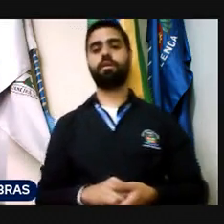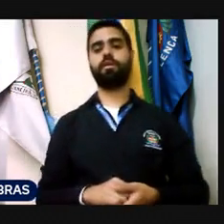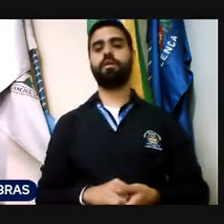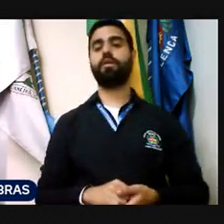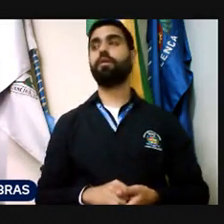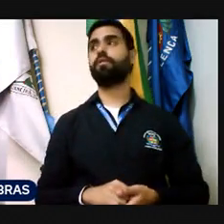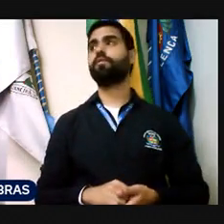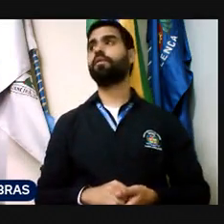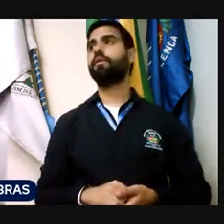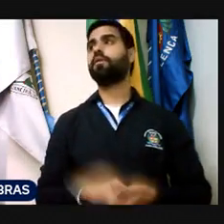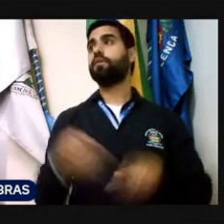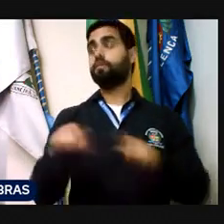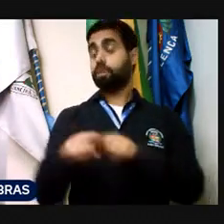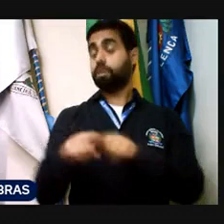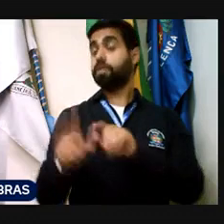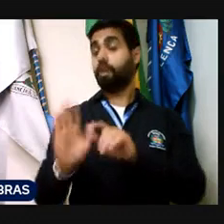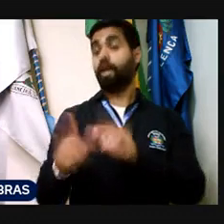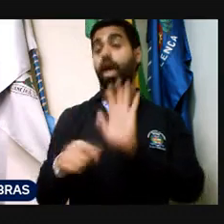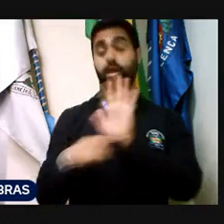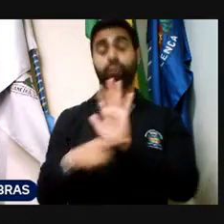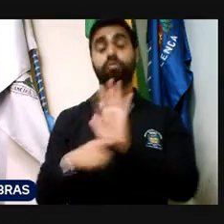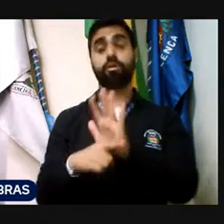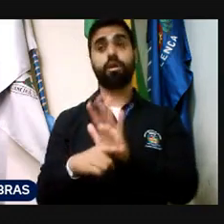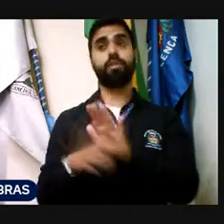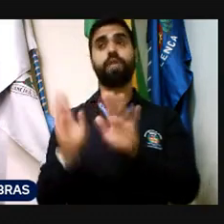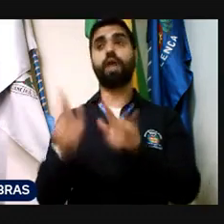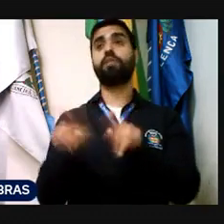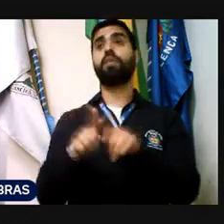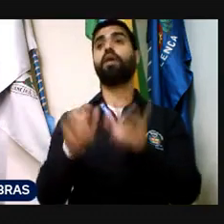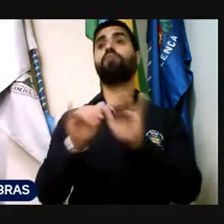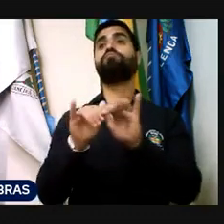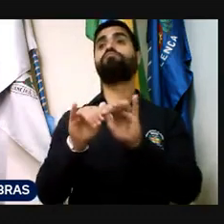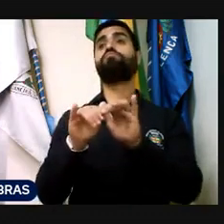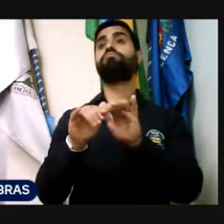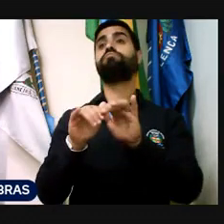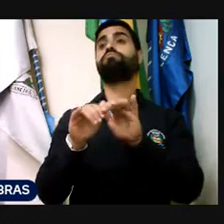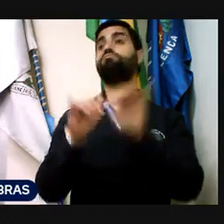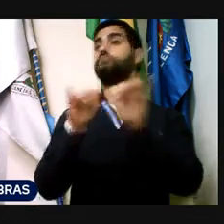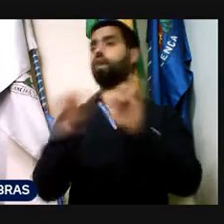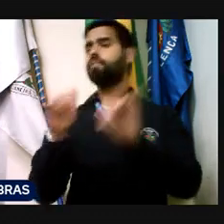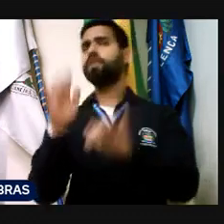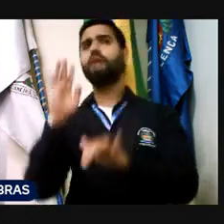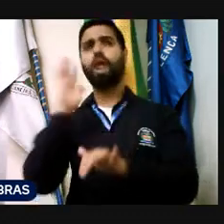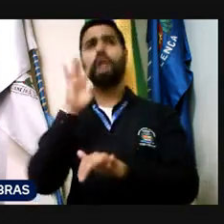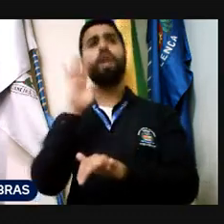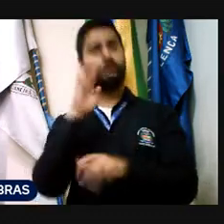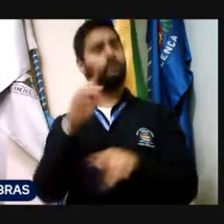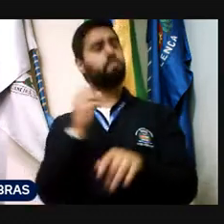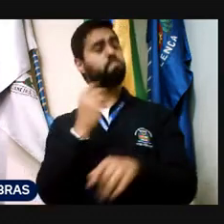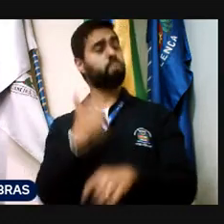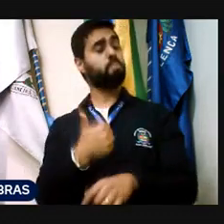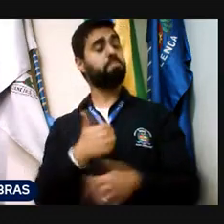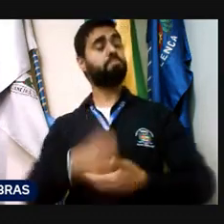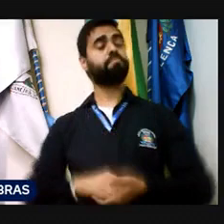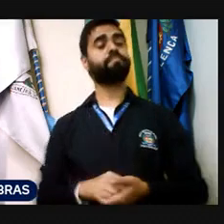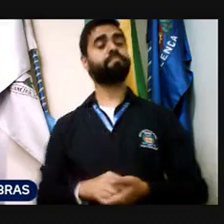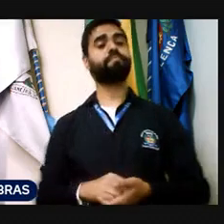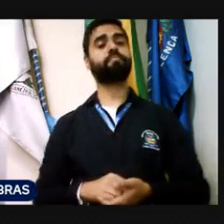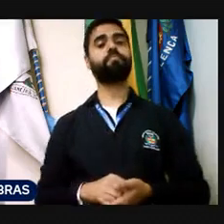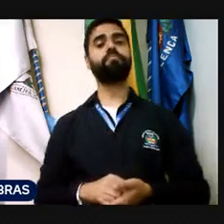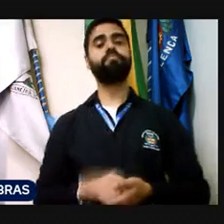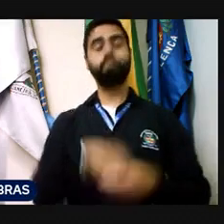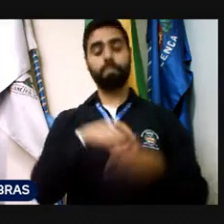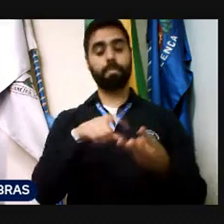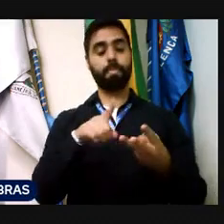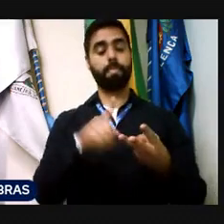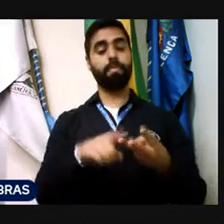vai adiantar muito lá. Já até passei essa informação para a Soraya, ela achou interessante. E a terceira